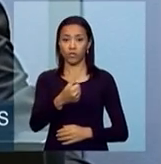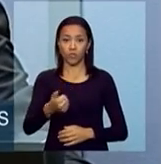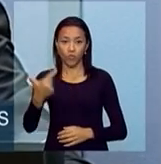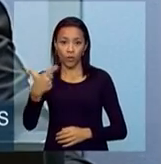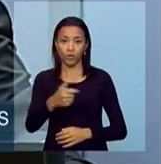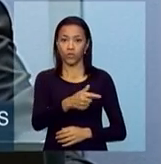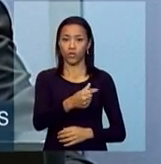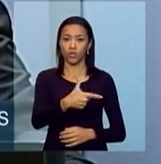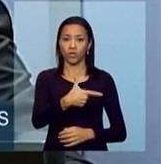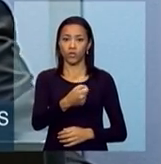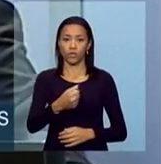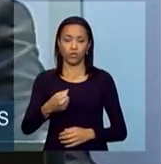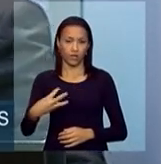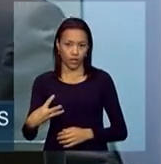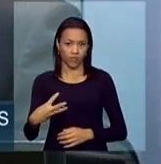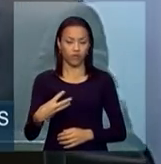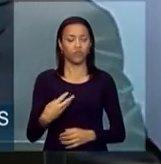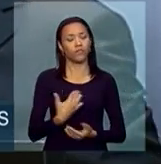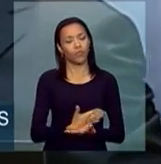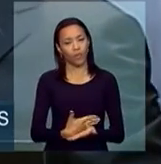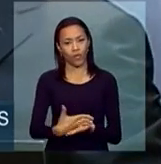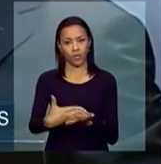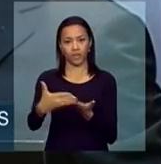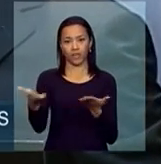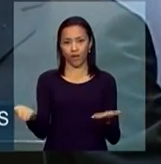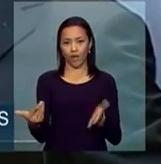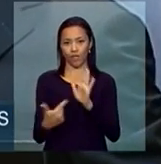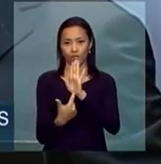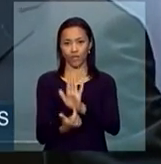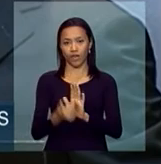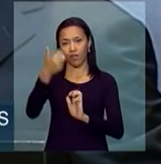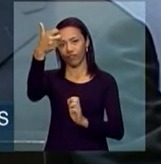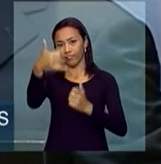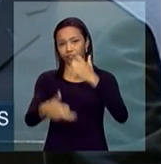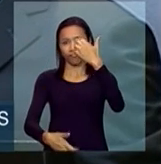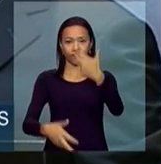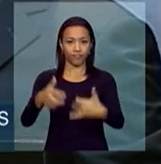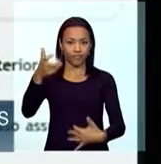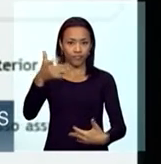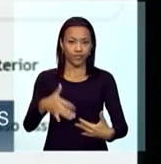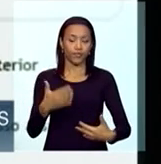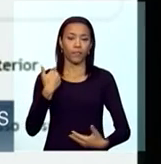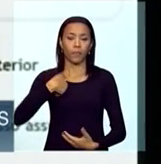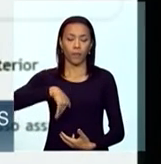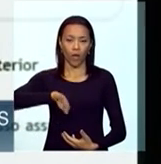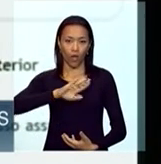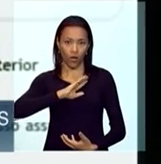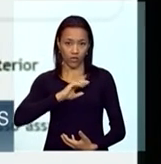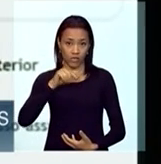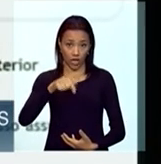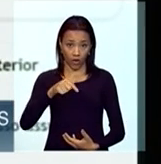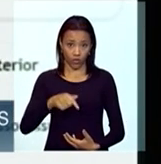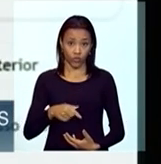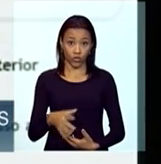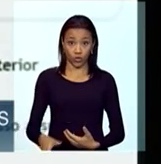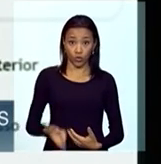2012-2013. Eu peço ali para começar a apresentação. Nós desembolsamos nesta